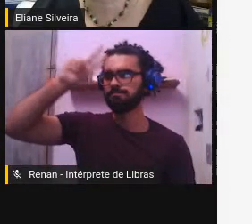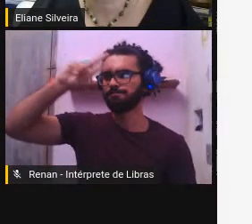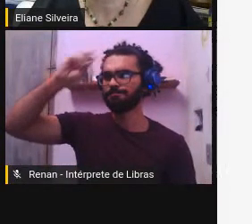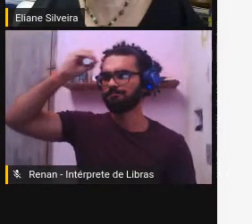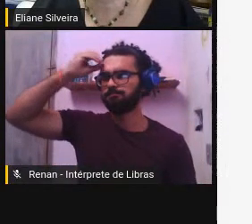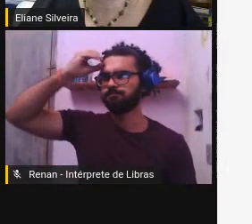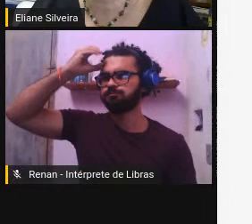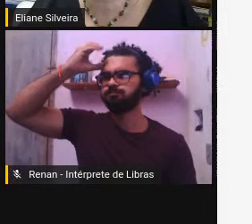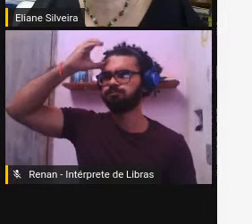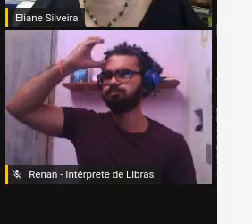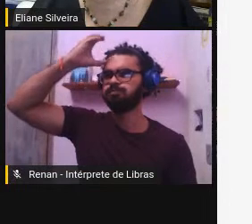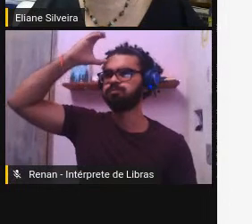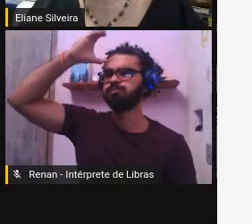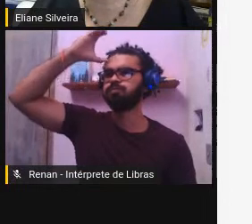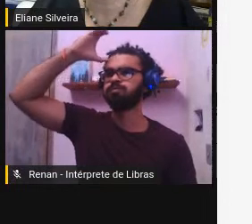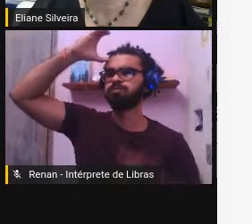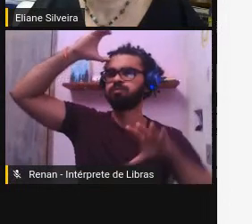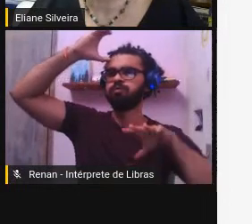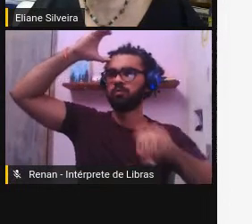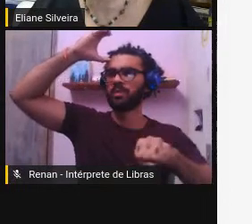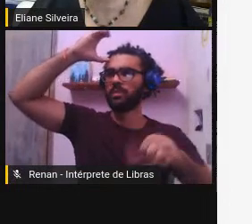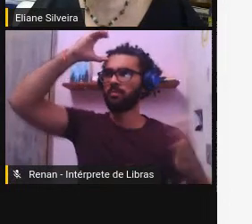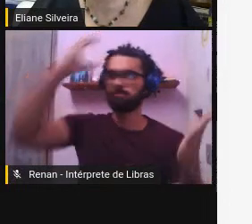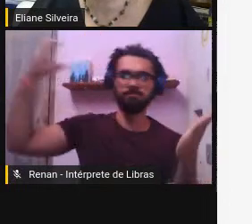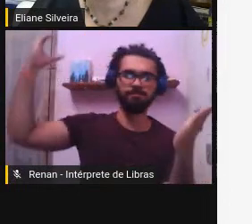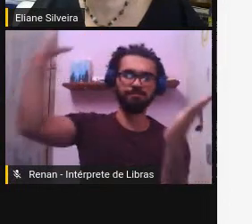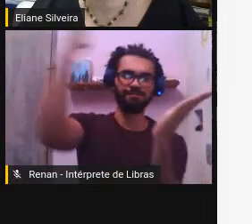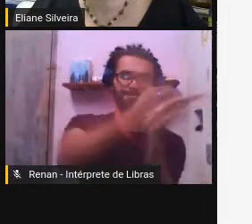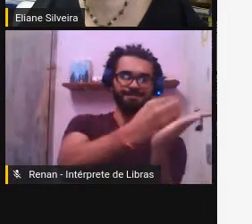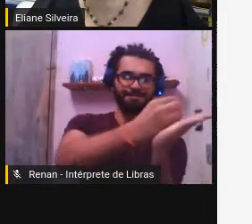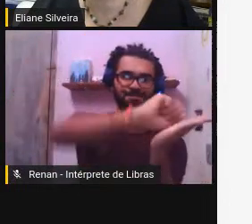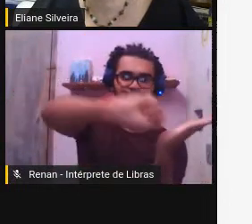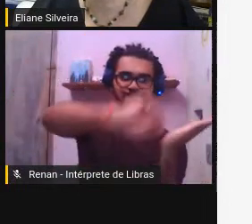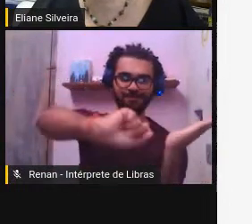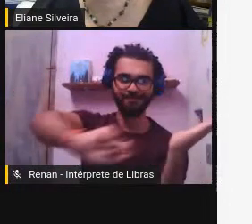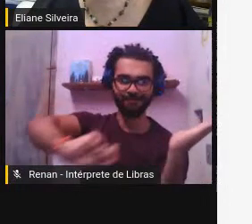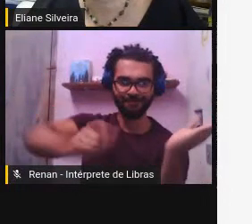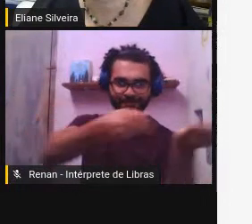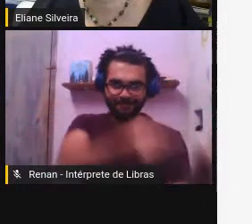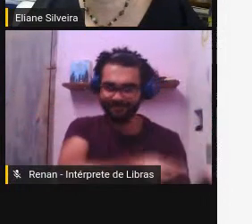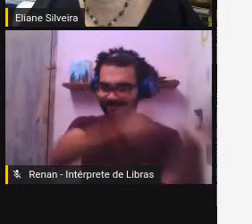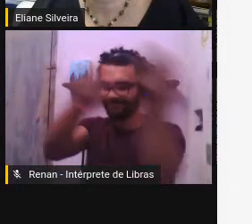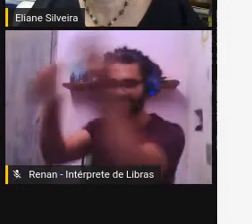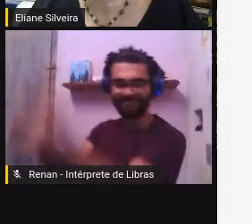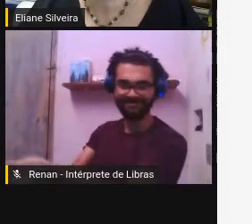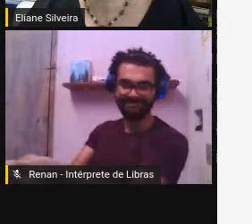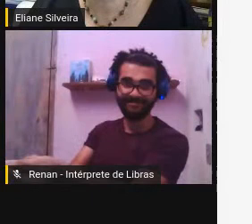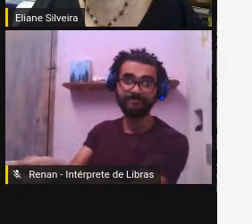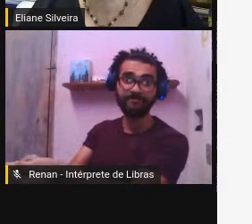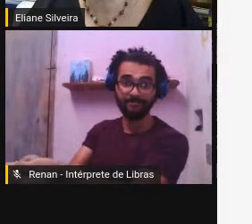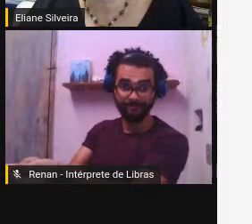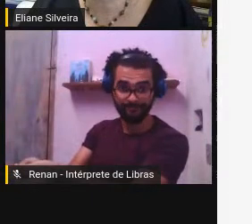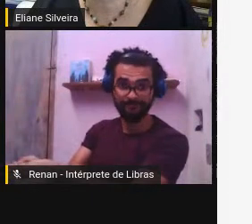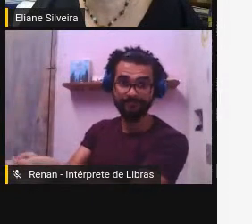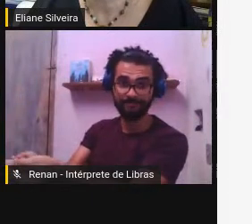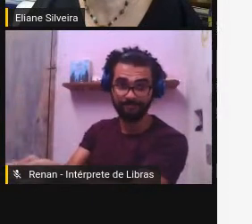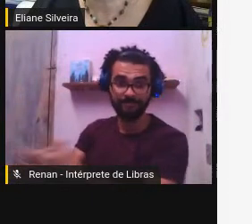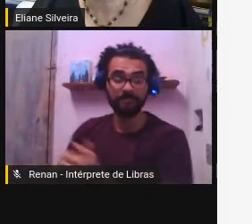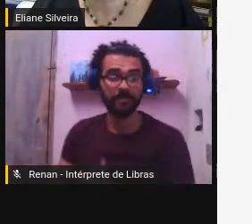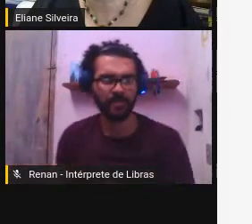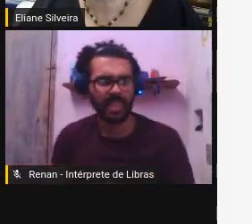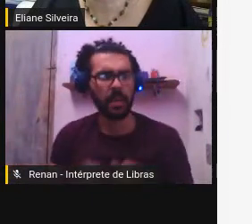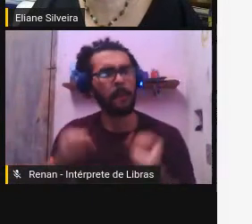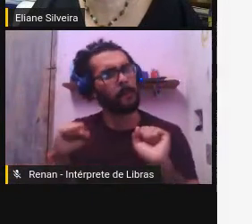formação e enviar ao seu colega. A horizontalidade da relação entre o Saussure e seu interlocutor pode ter sido influência